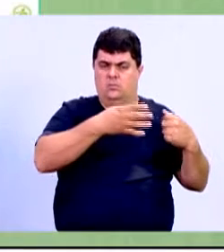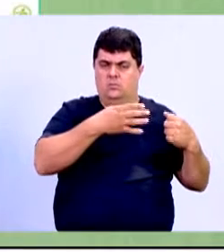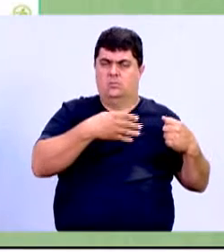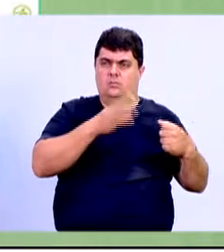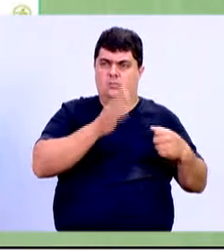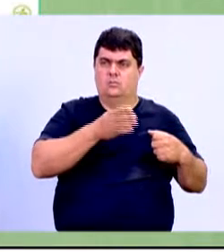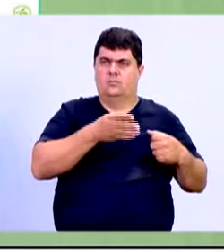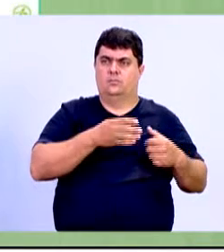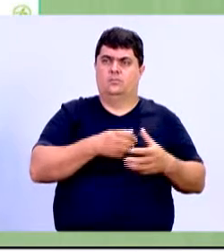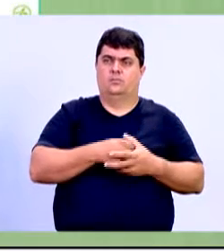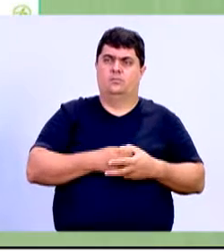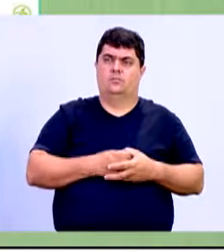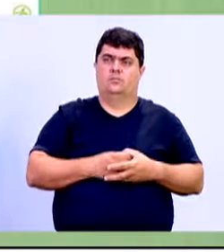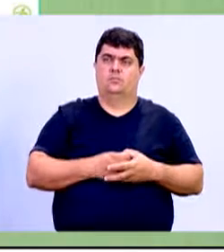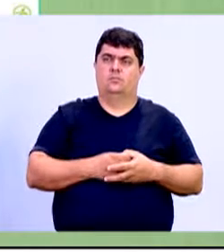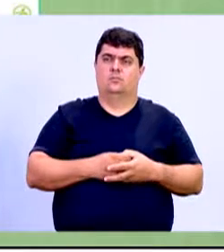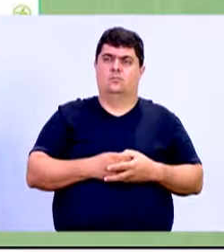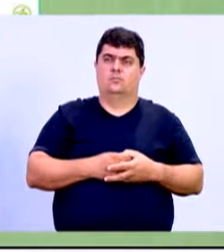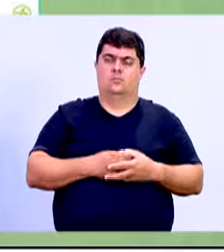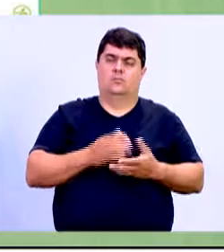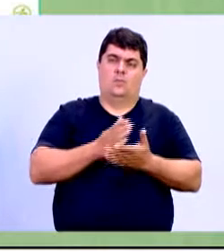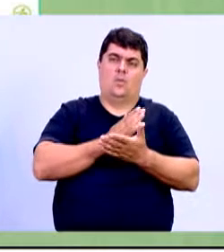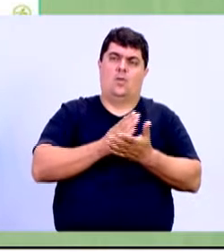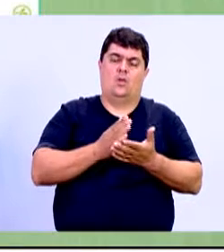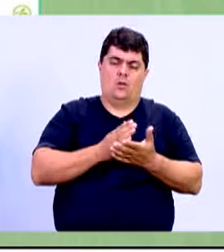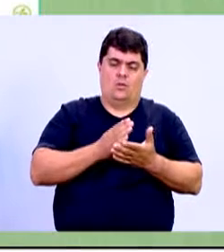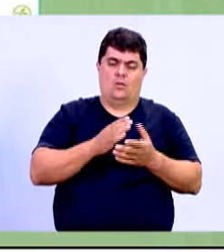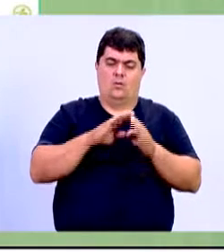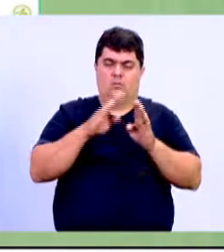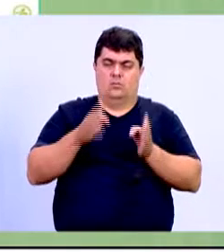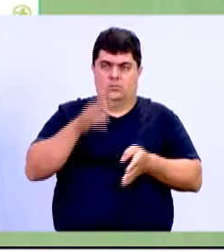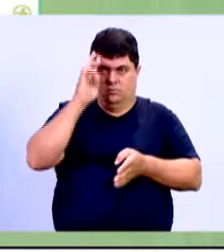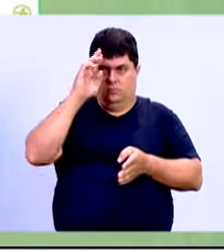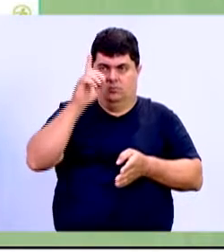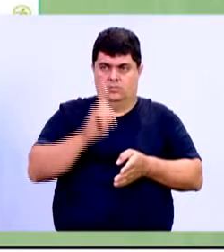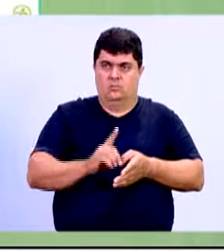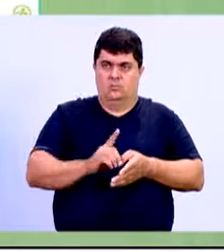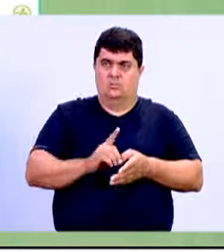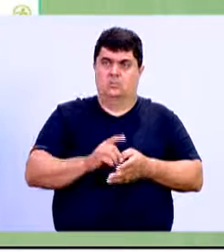Server 2012 R2. Temos alguns servidores aqui que ainda estão